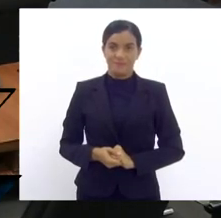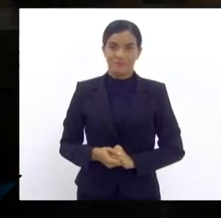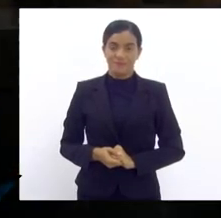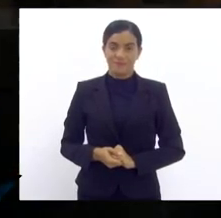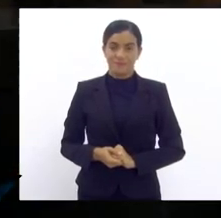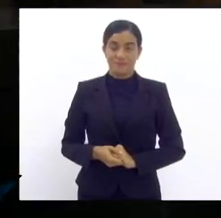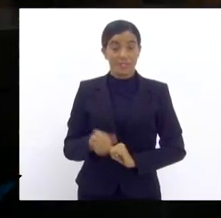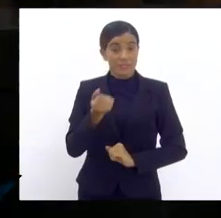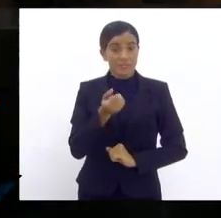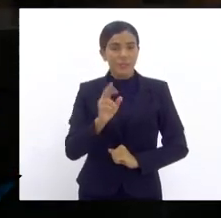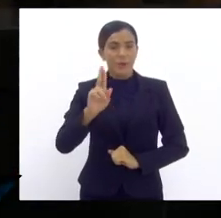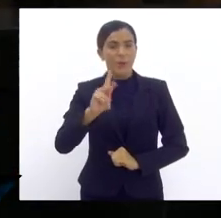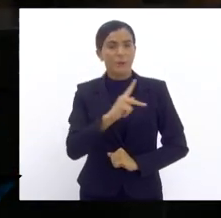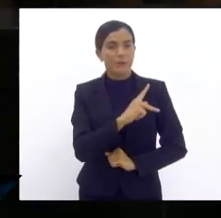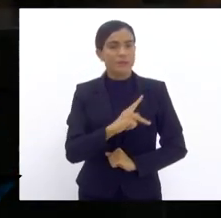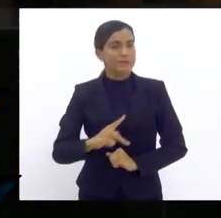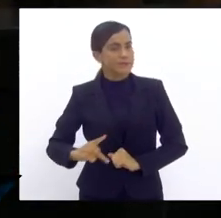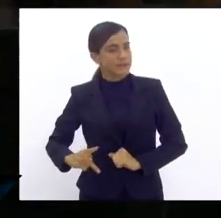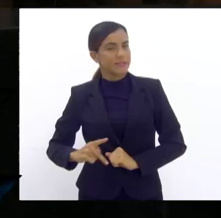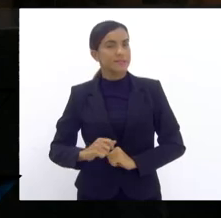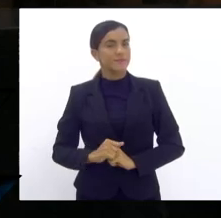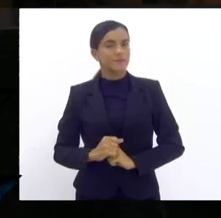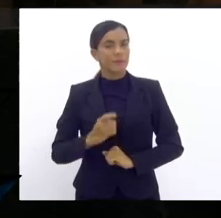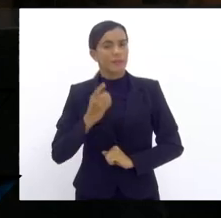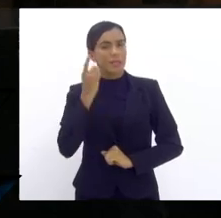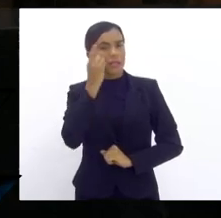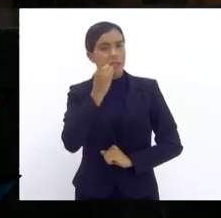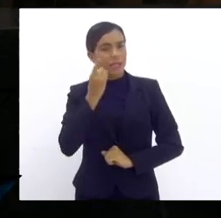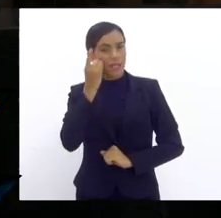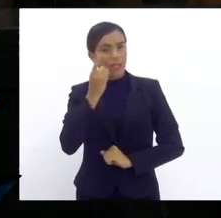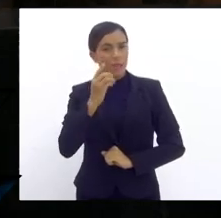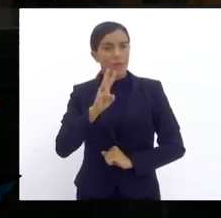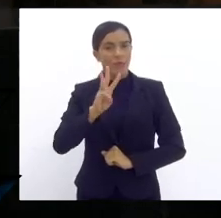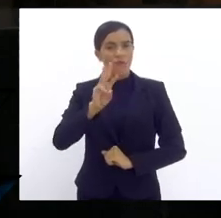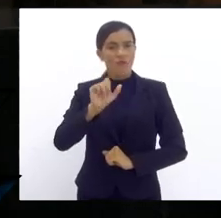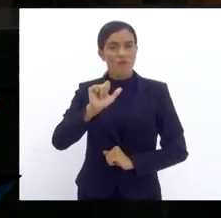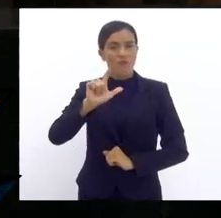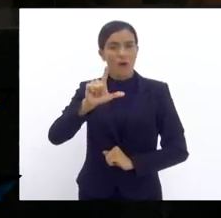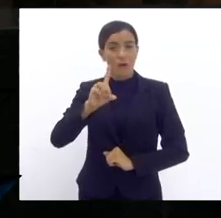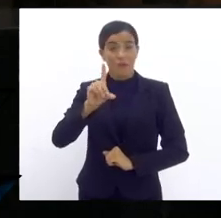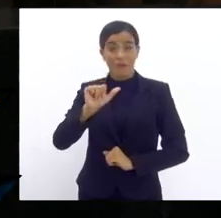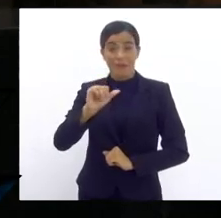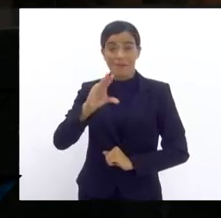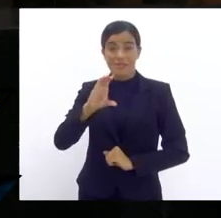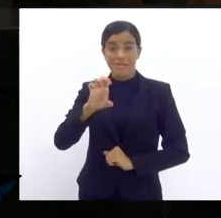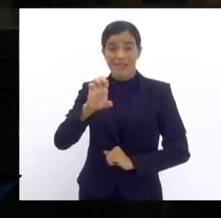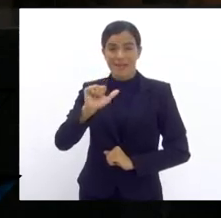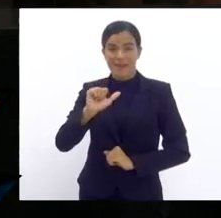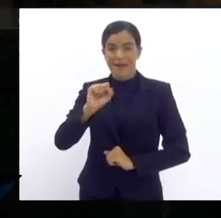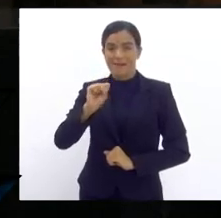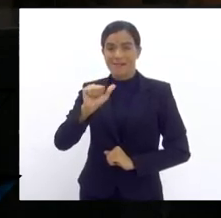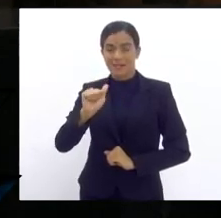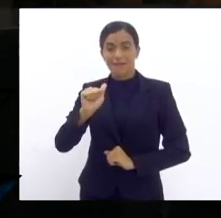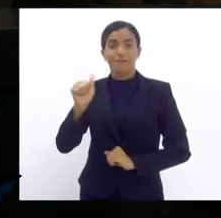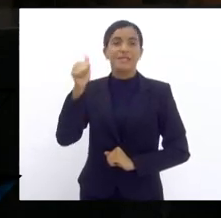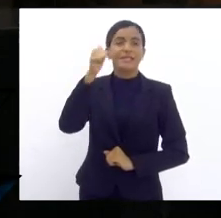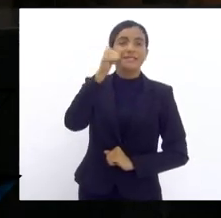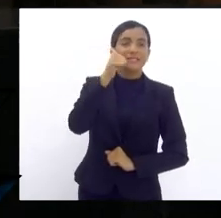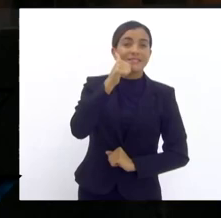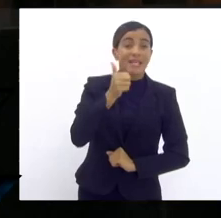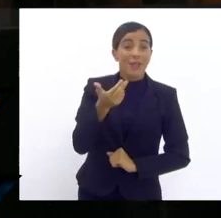senhor presidente Deputado Valdo Ceasa senhoras